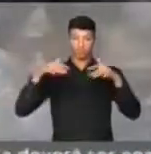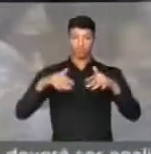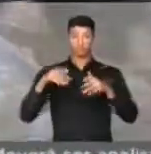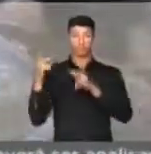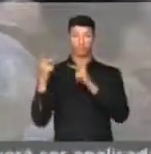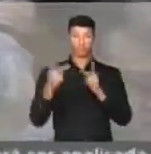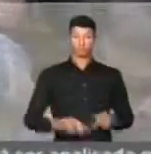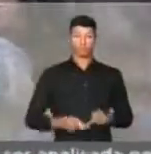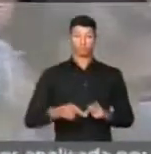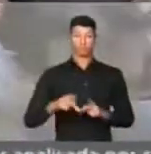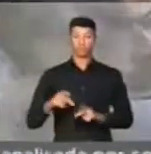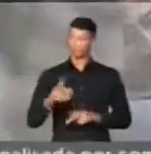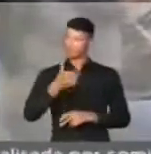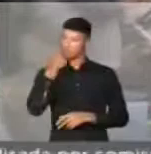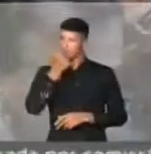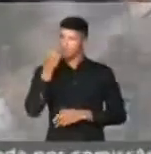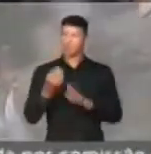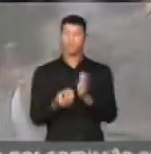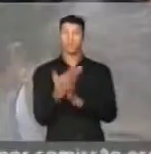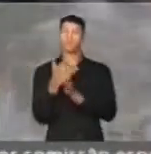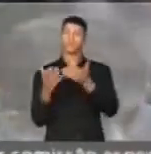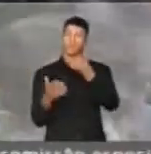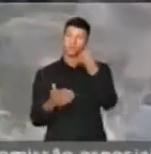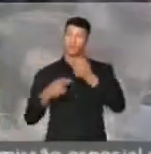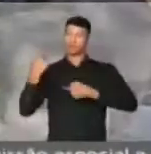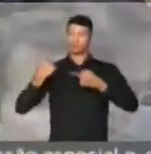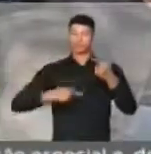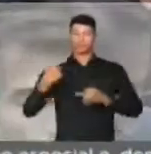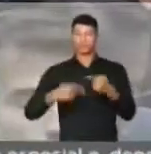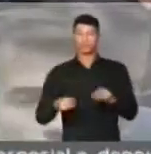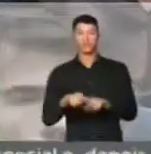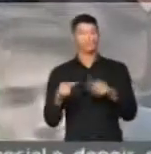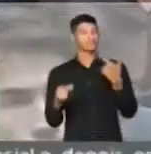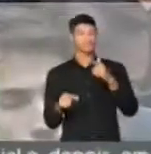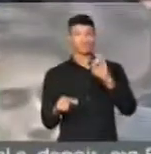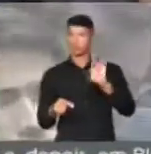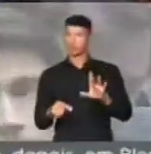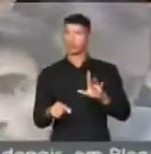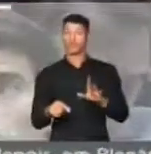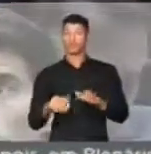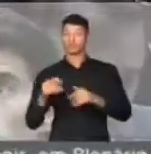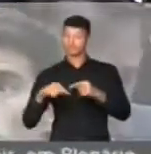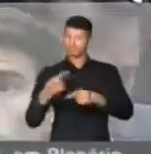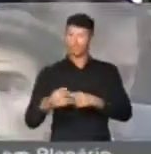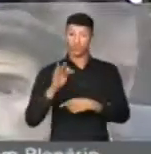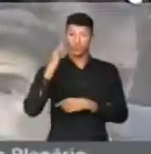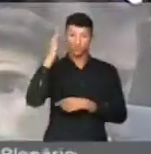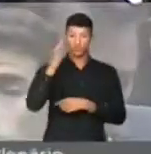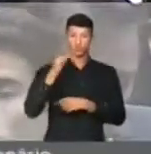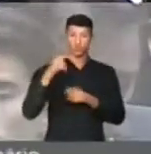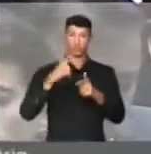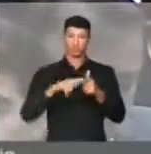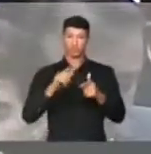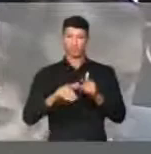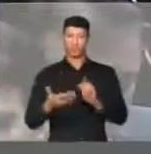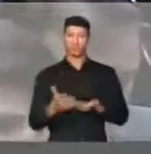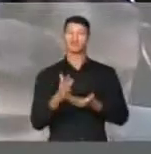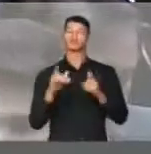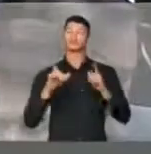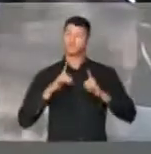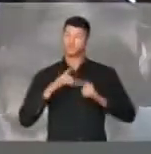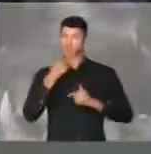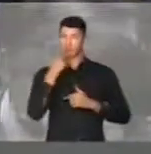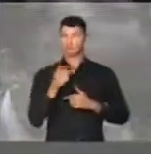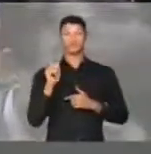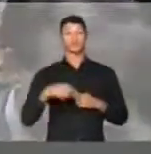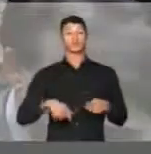Um projeto muito melhor elaborado, melhor debatido e que não apenas posterga para o futuro um problema que essa casa tem que se